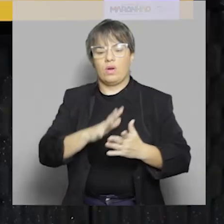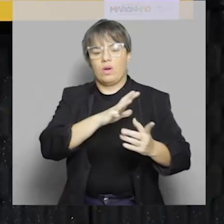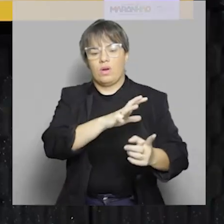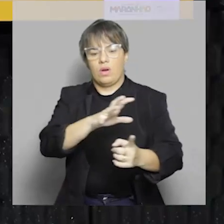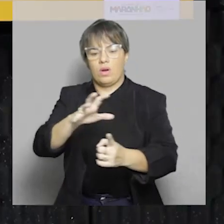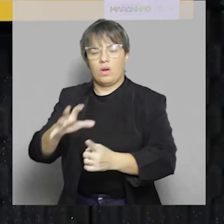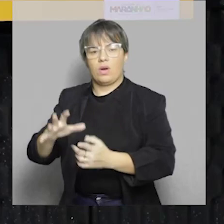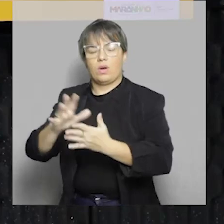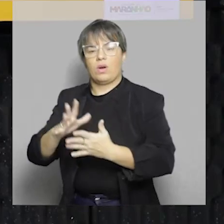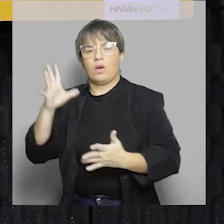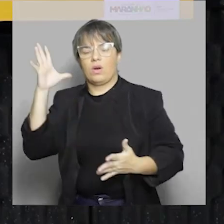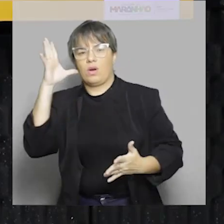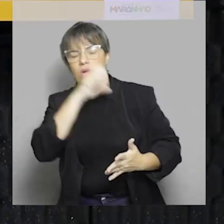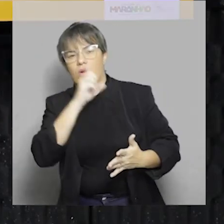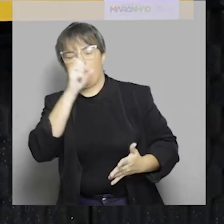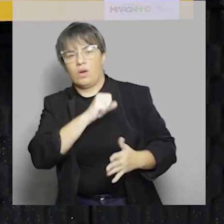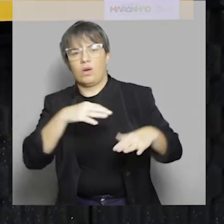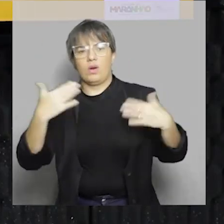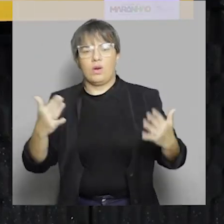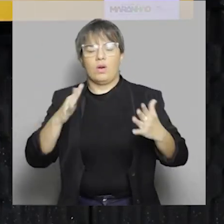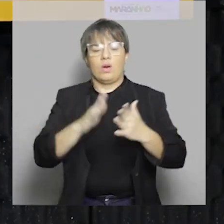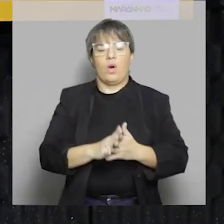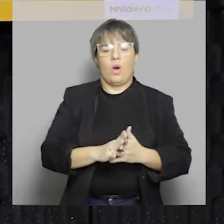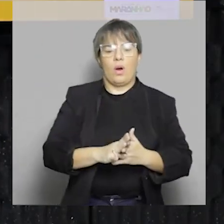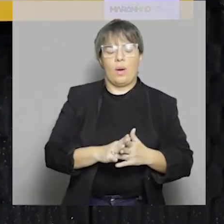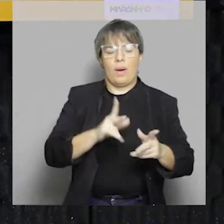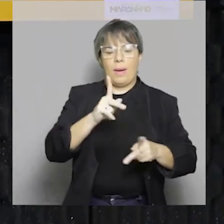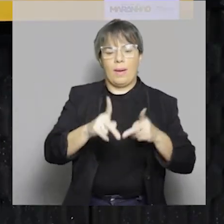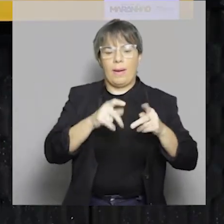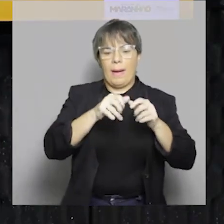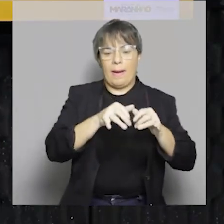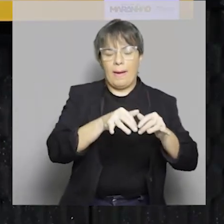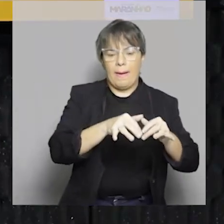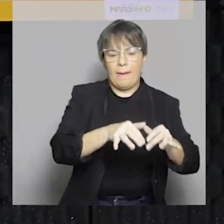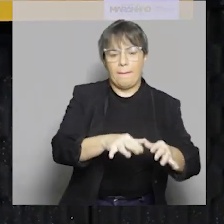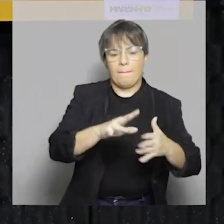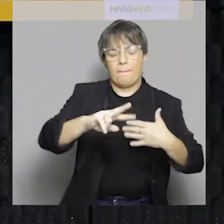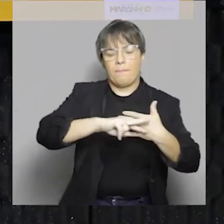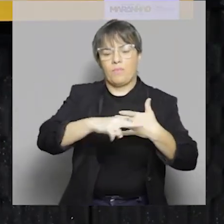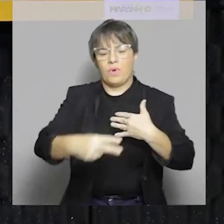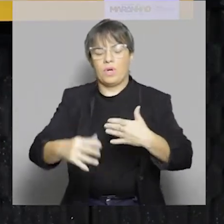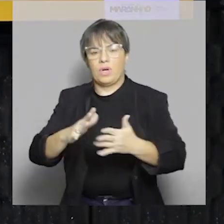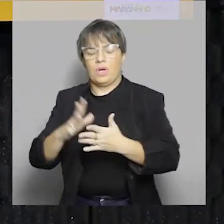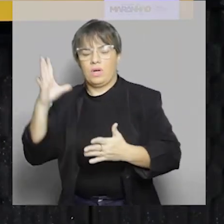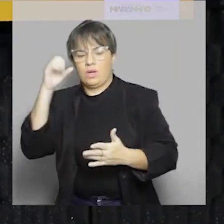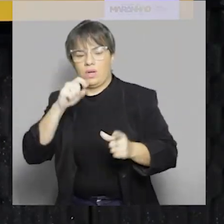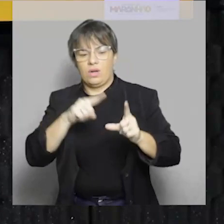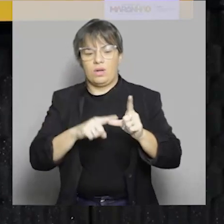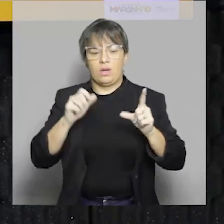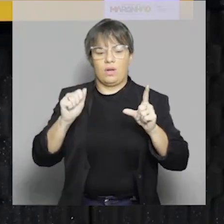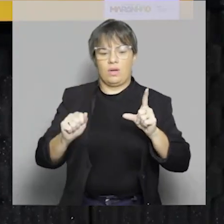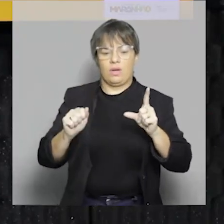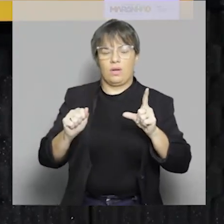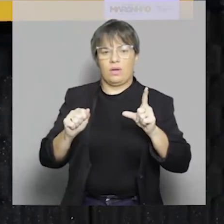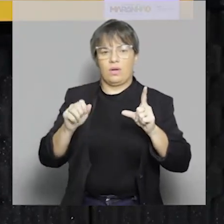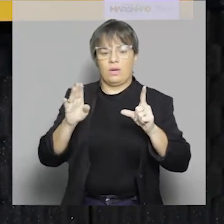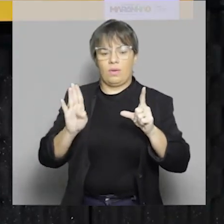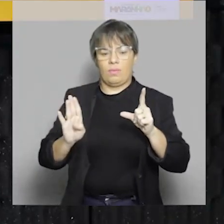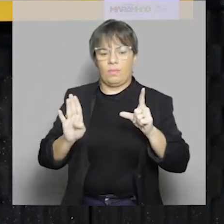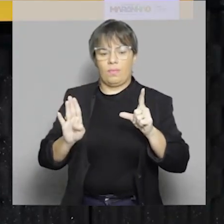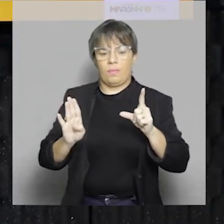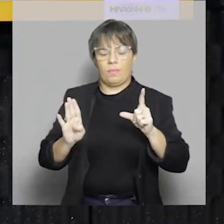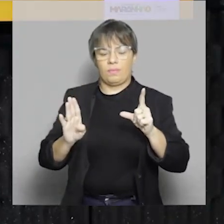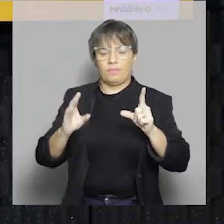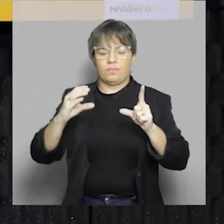forma imediata. Ou seja, a partir da ocupação urbana, uma consequência imediata é o nível altimétrico, é o ciclo hidrológico, é o